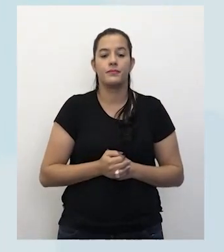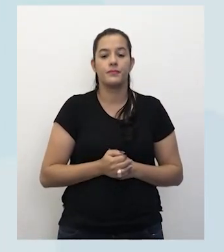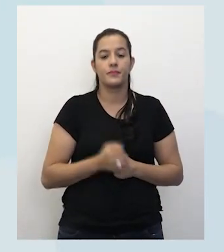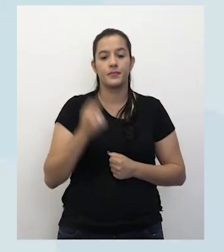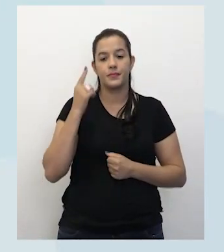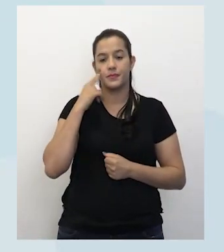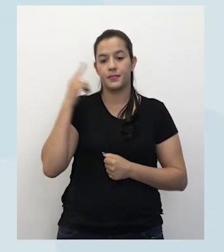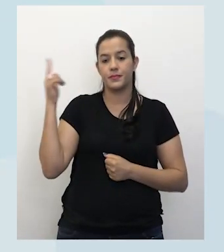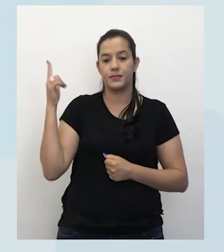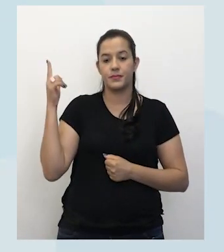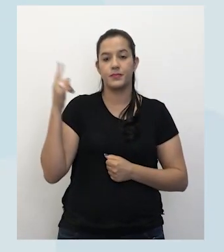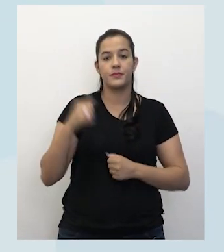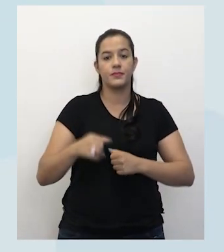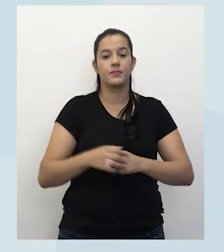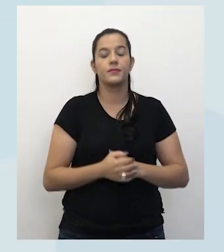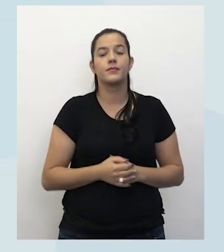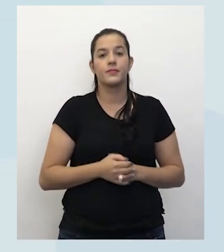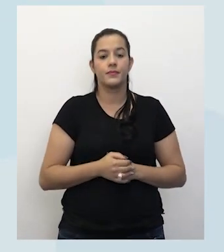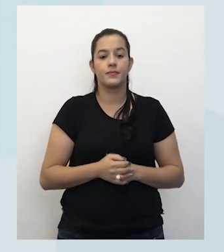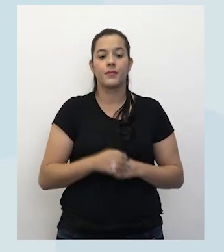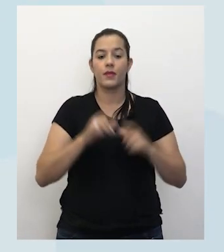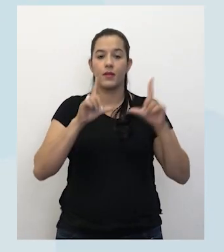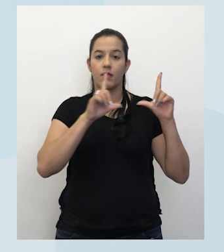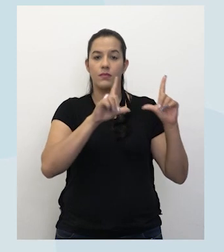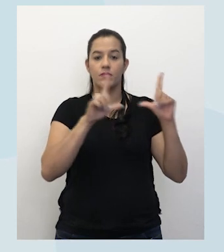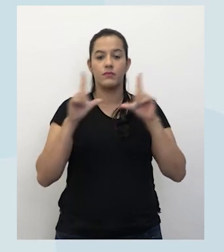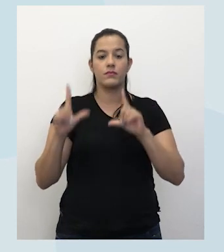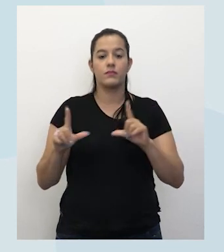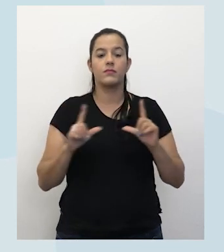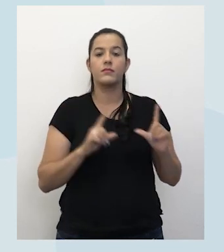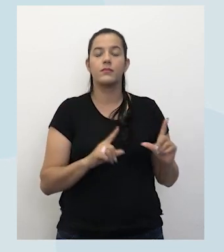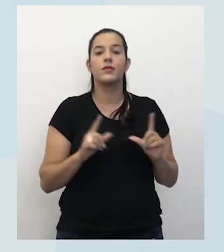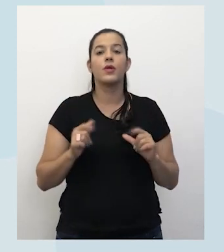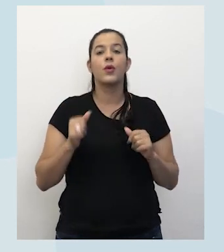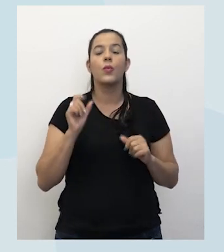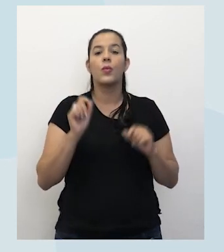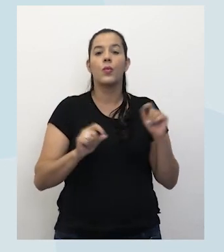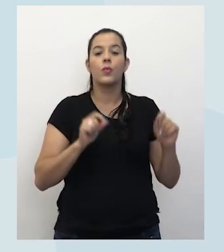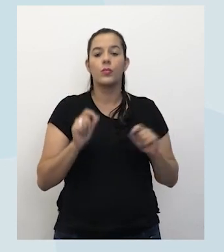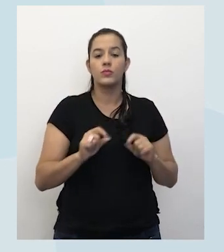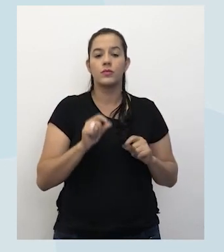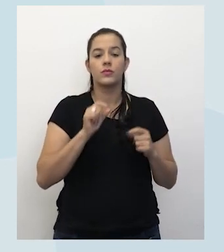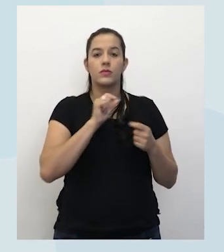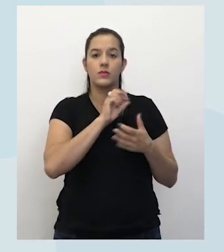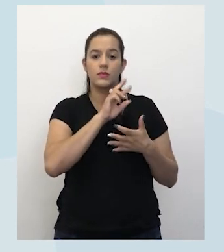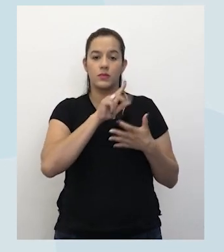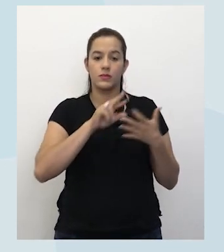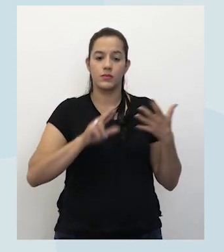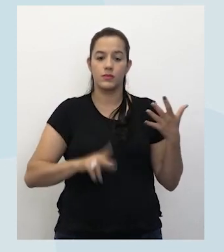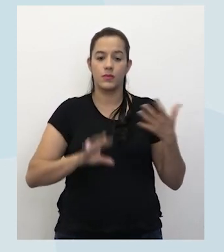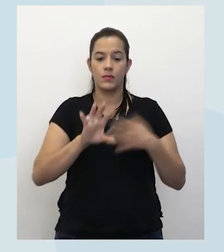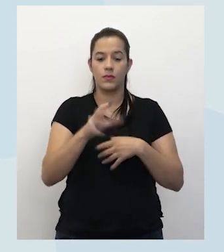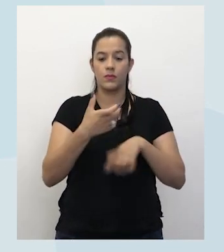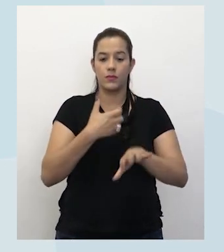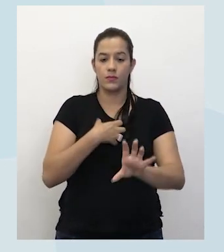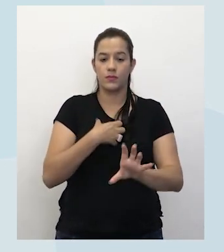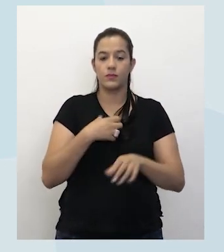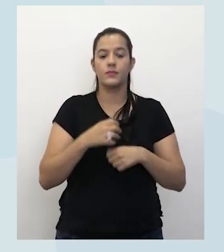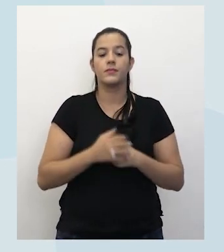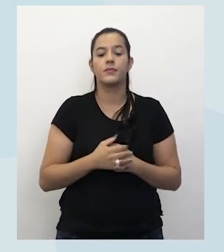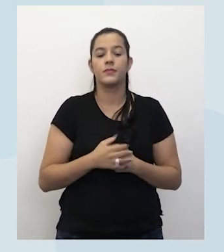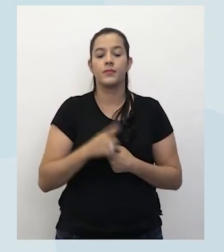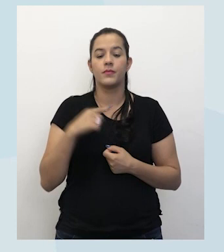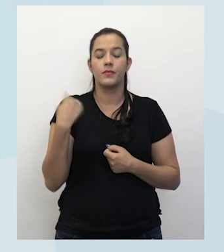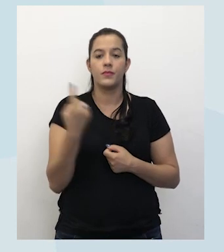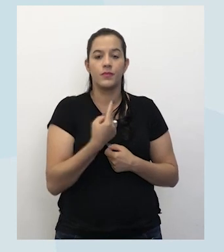onde aparecem, então, imagens, né, que trazem para a gente o significado de cada uma das competências socioemocionais. Então, a